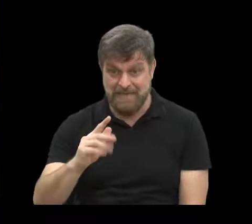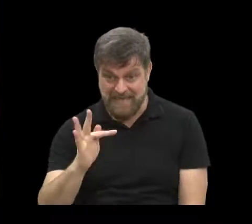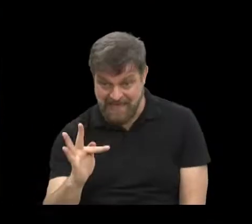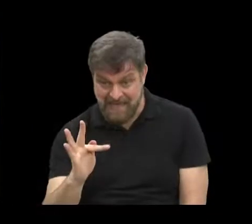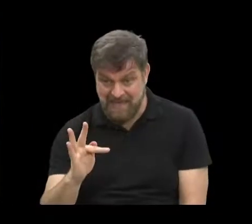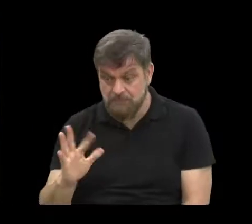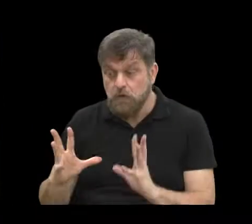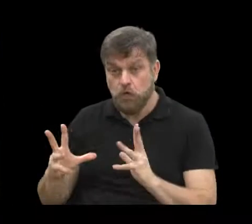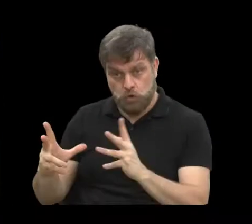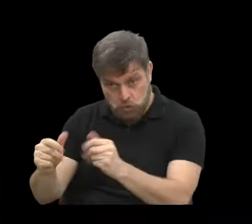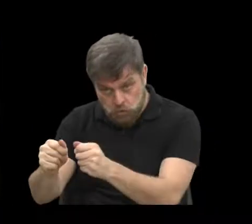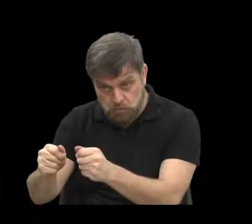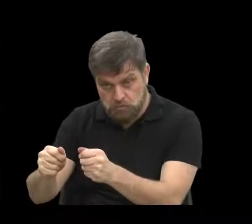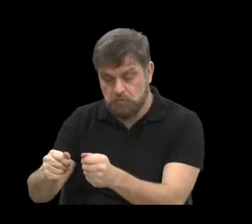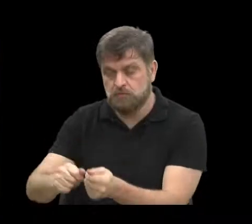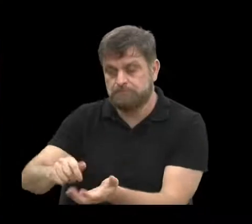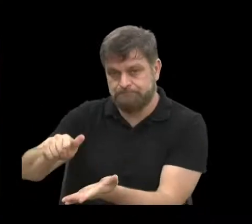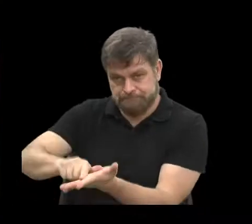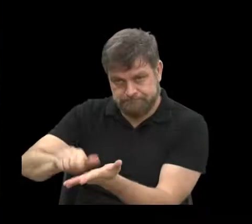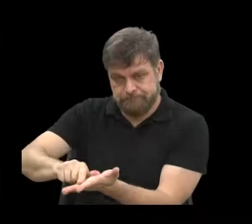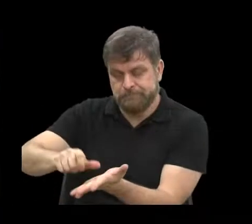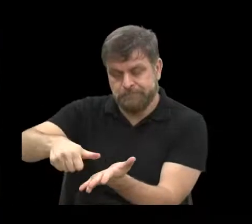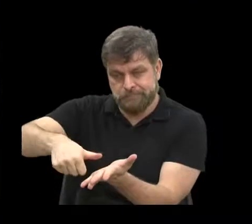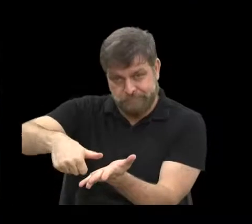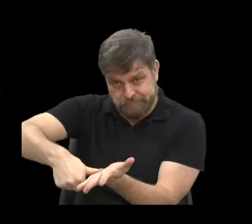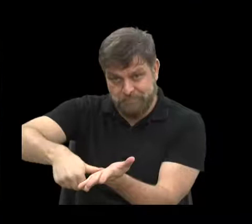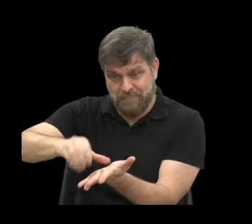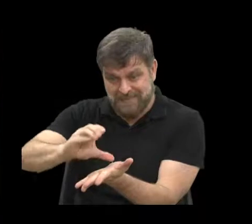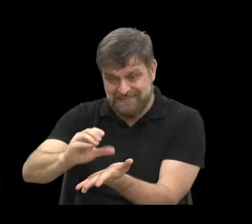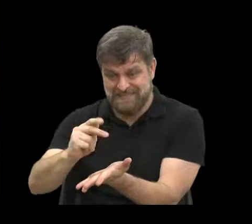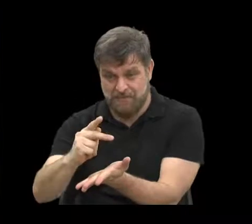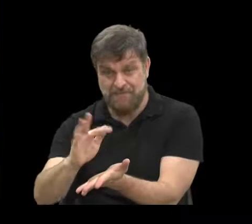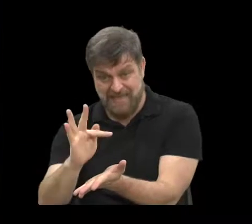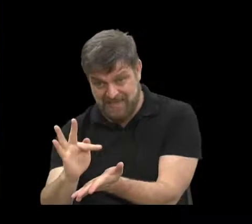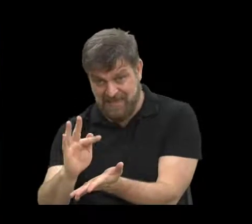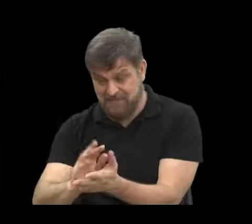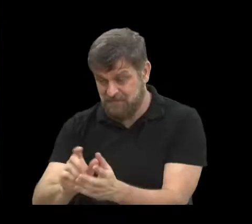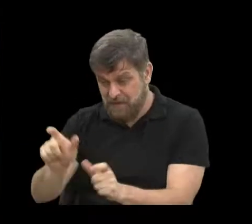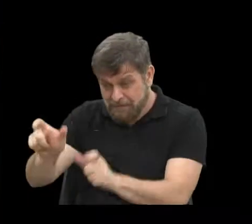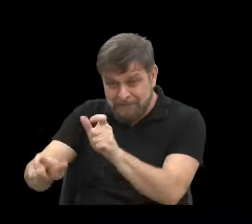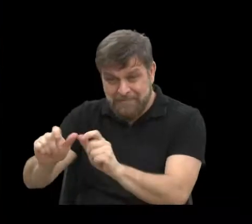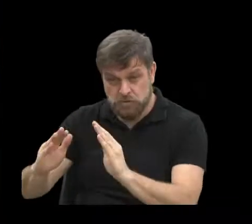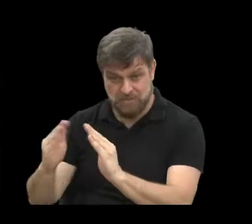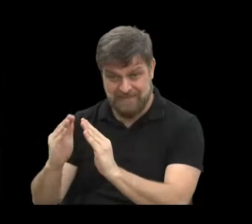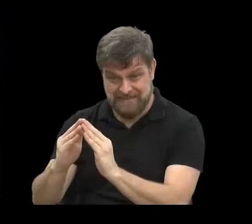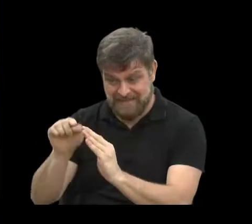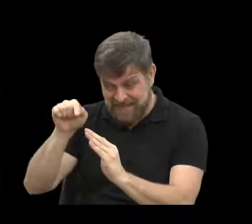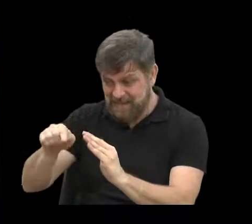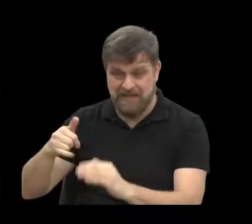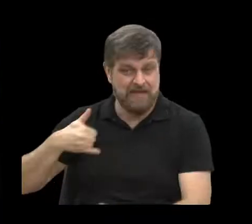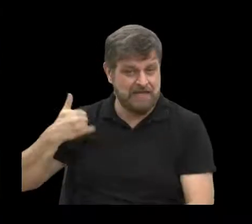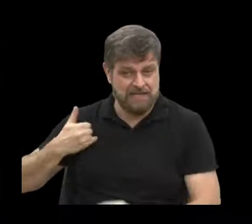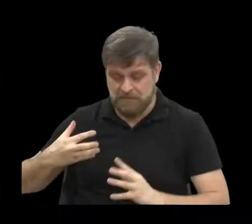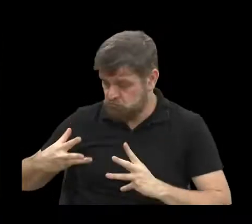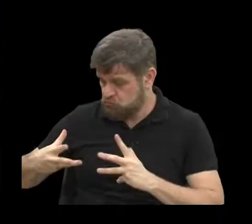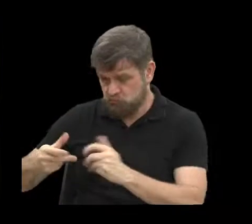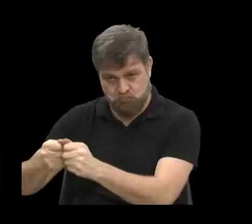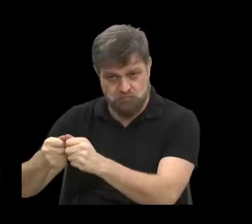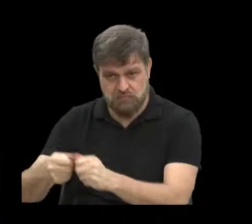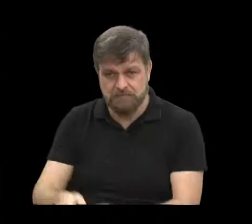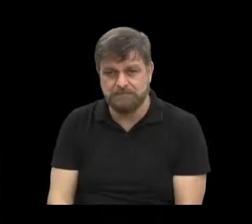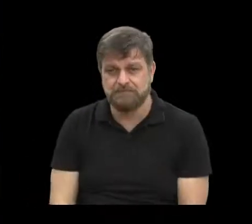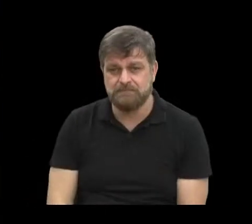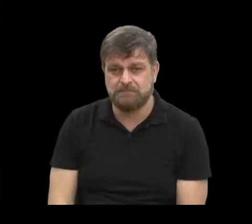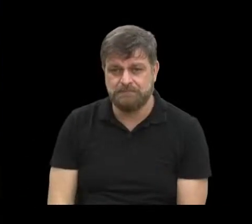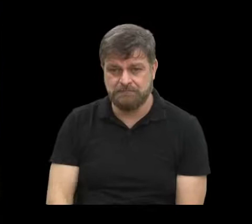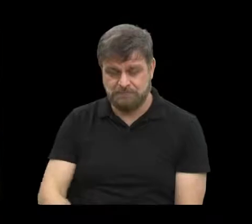da casa, tá? Para todos que compõem aquele grupo familiar, independente da idade, ok?